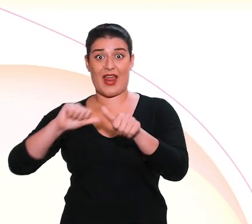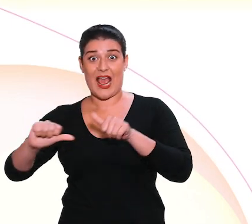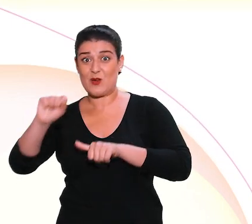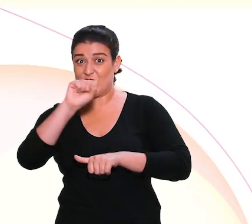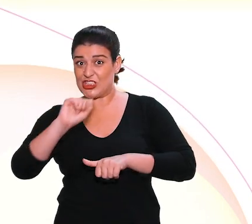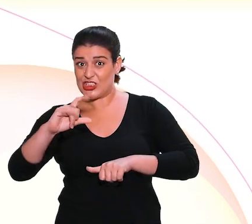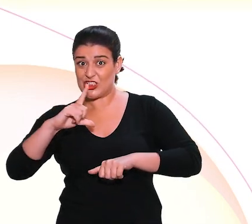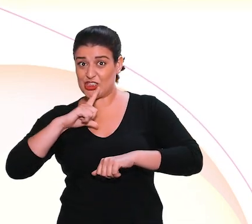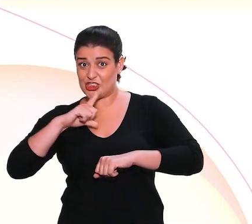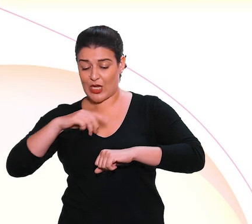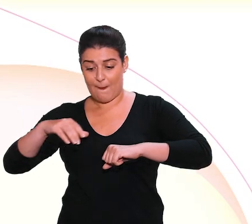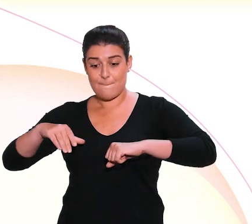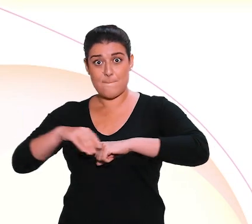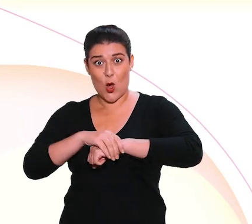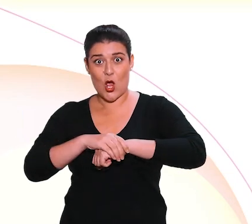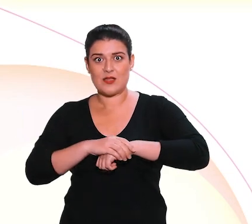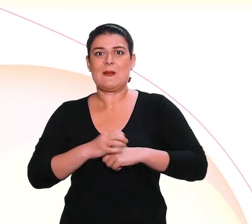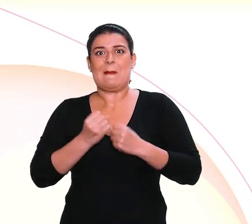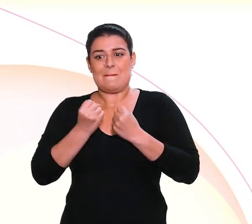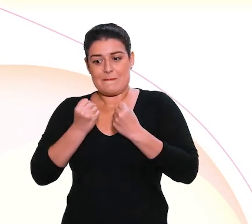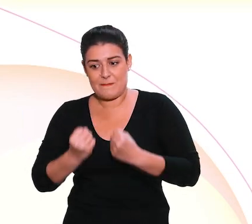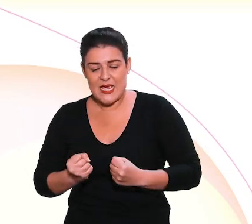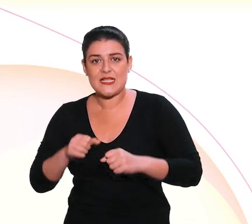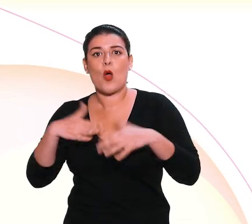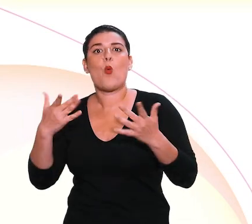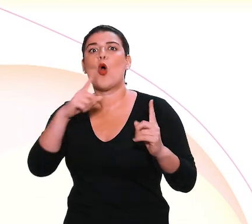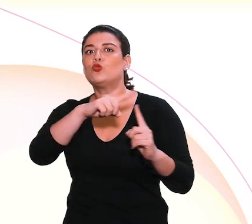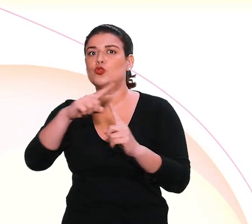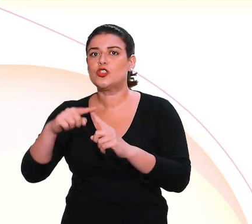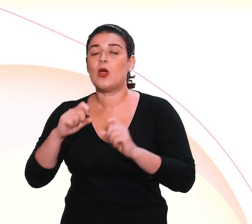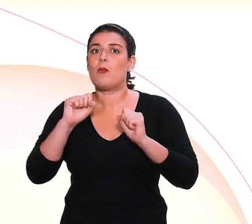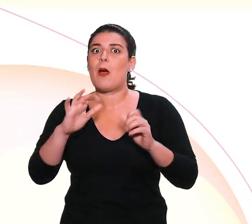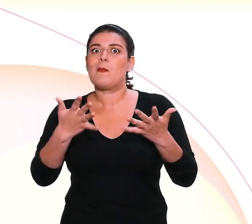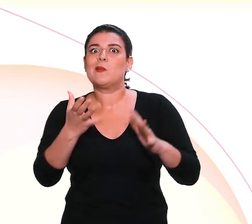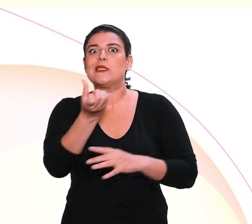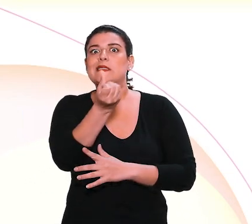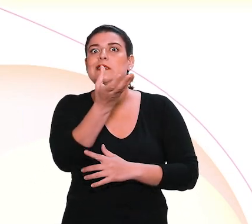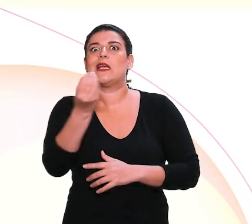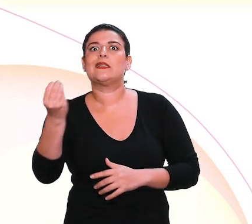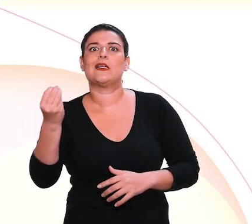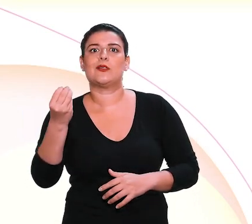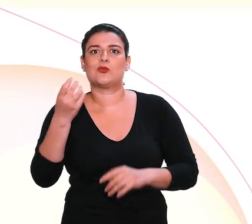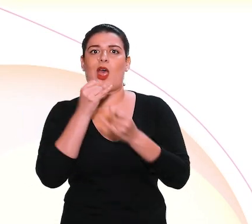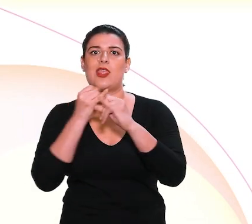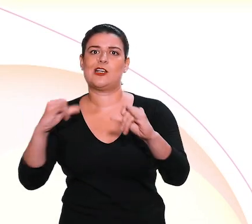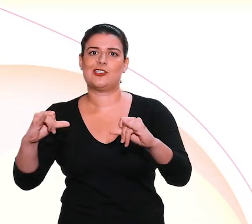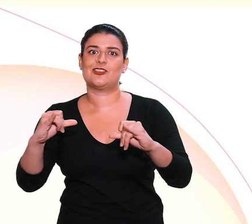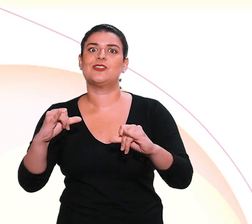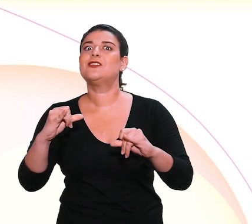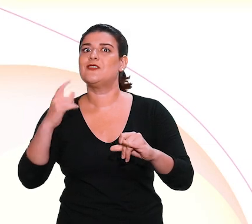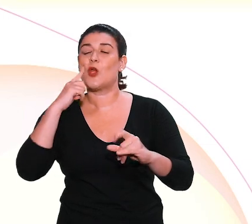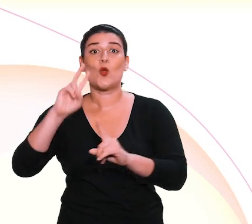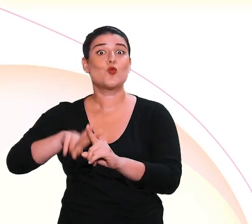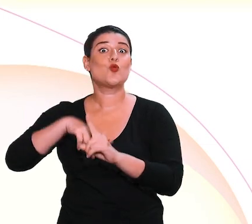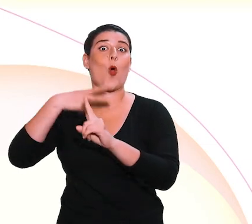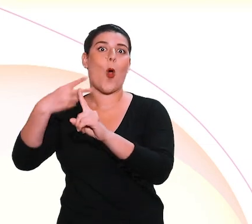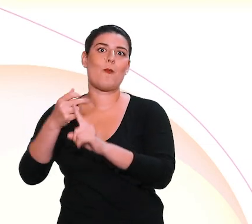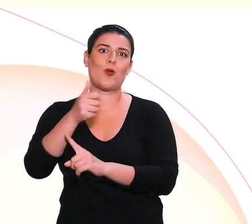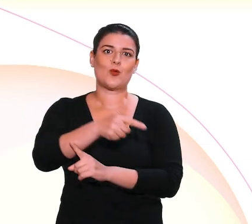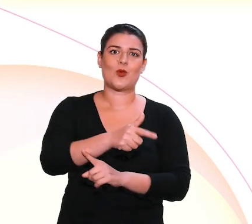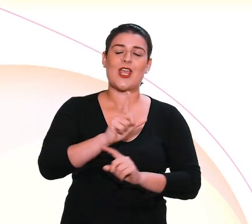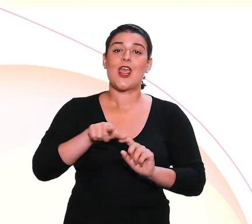você utilizar uma prótese, dependendo da prótese utilizada, esse gasto pode ser de 600 quilocalorias. Olha a diferença, o dobro é